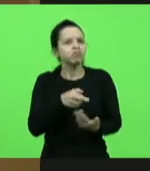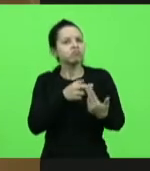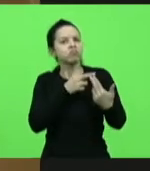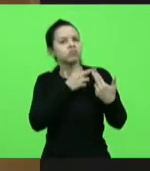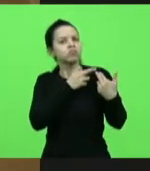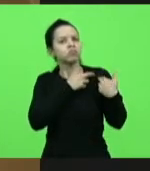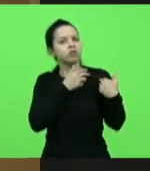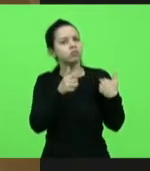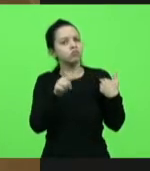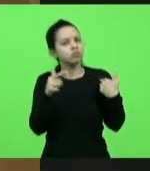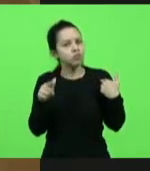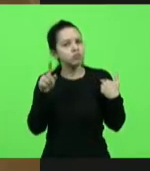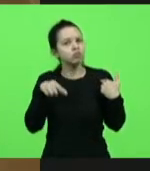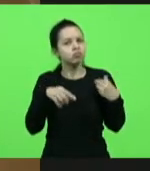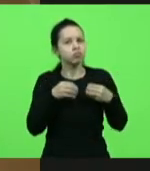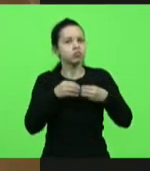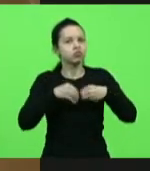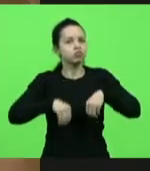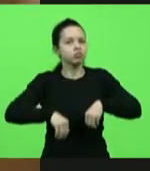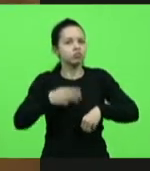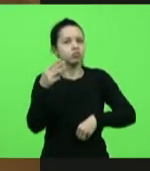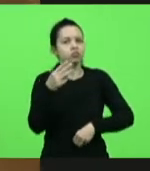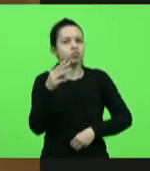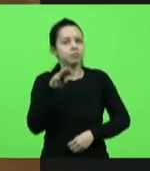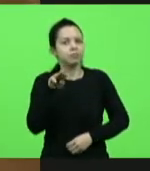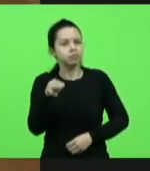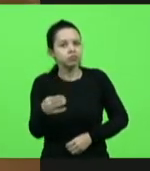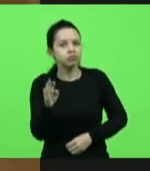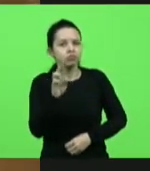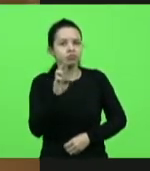no prejuízo dos 33 milhões de reais, porque